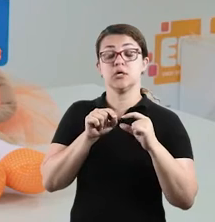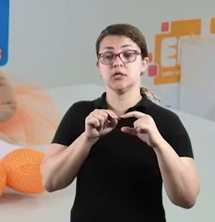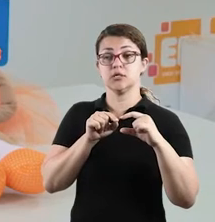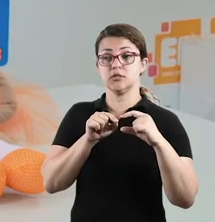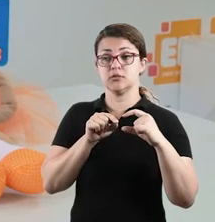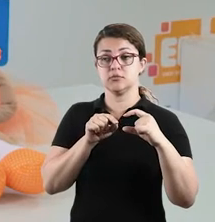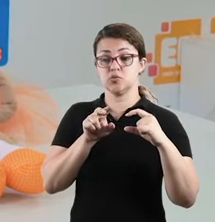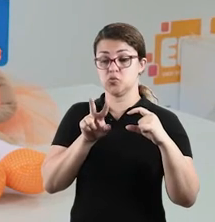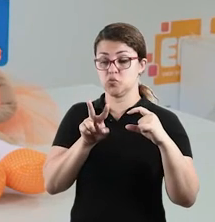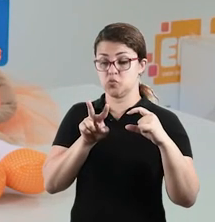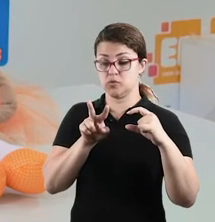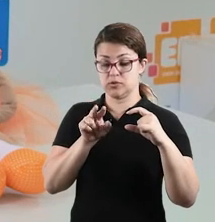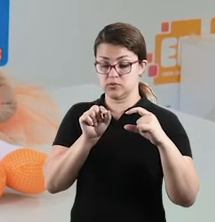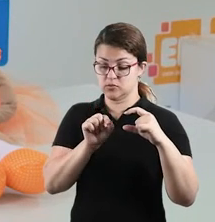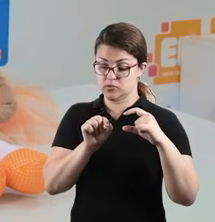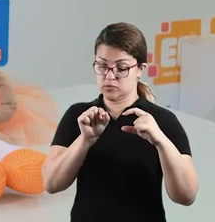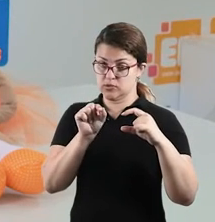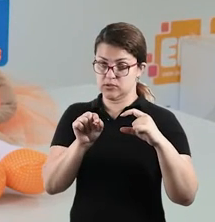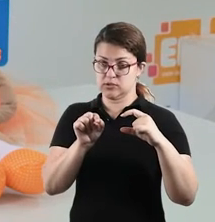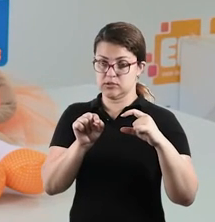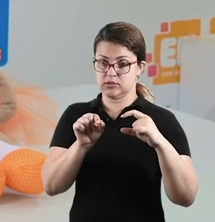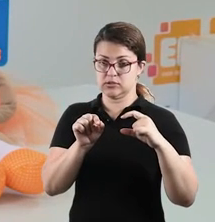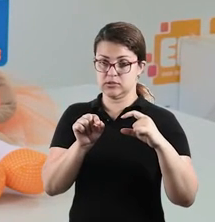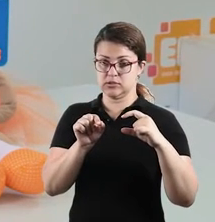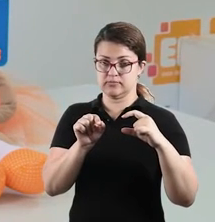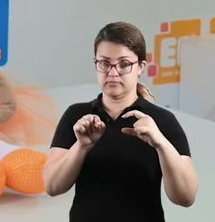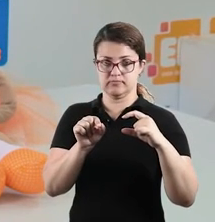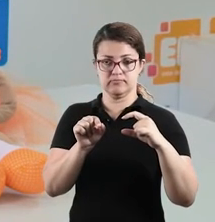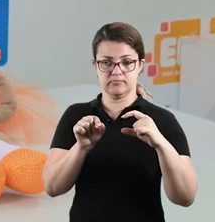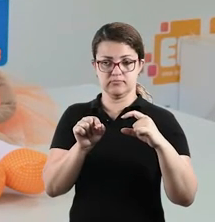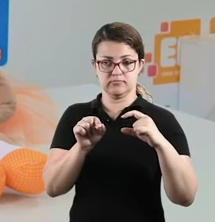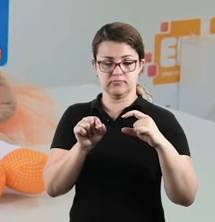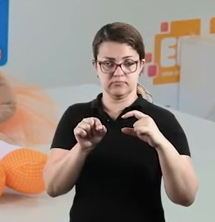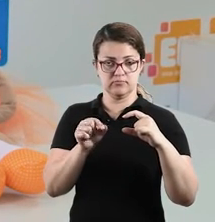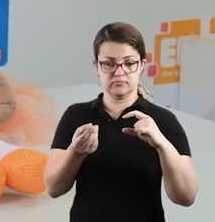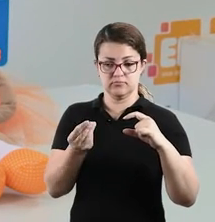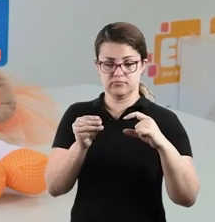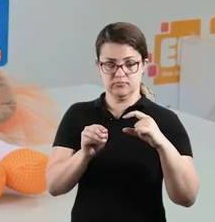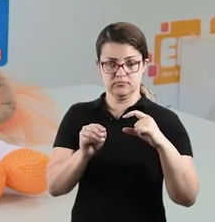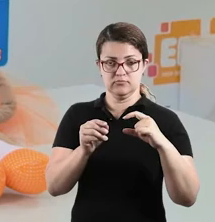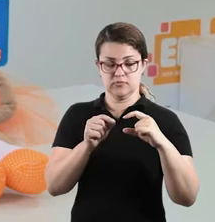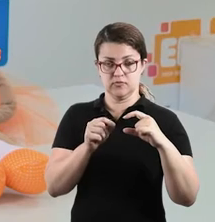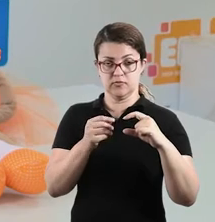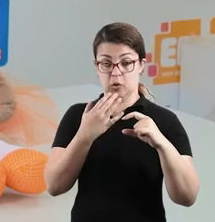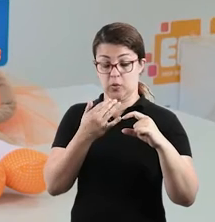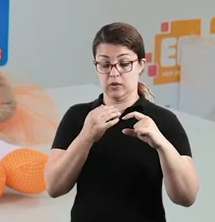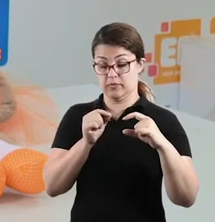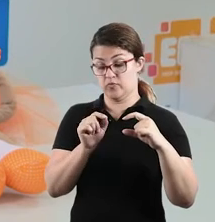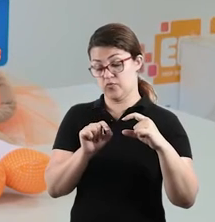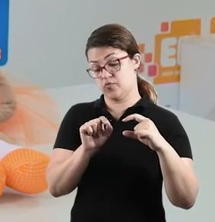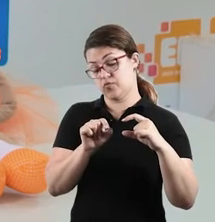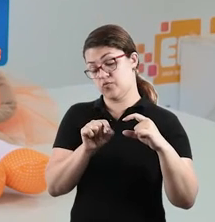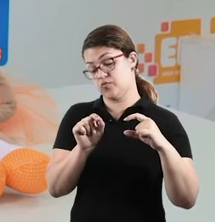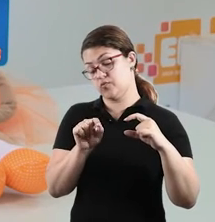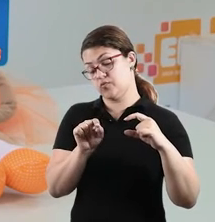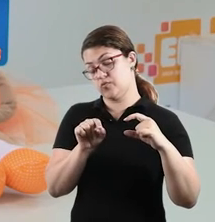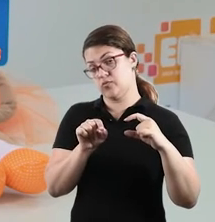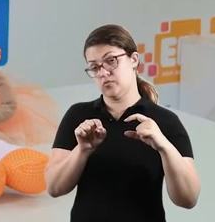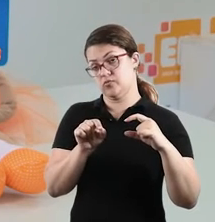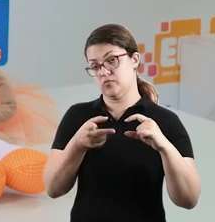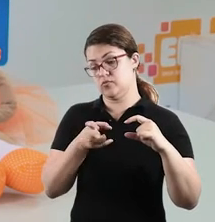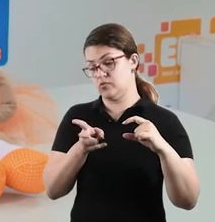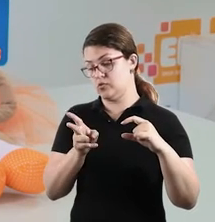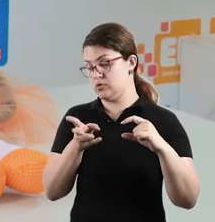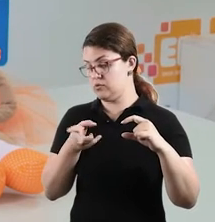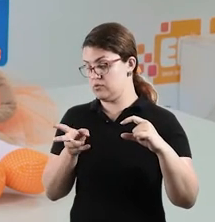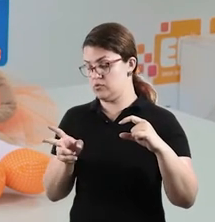faltando? Isso mesmo! 2 bolinhas. Então você vai pintar as 2 bolinhas aqui no dominó.